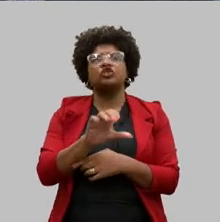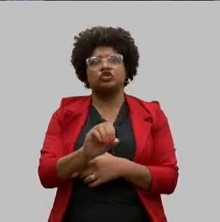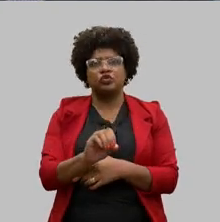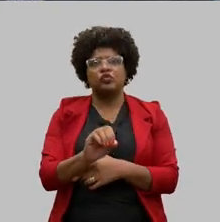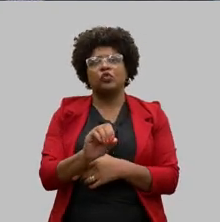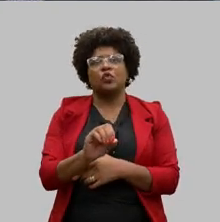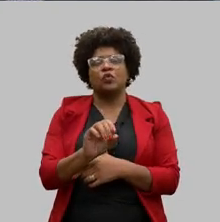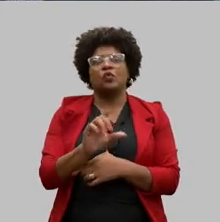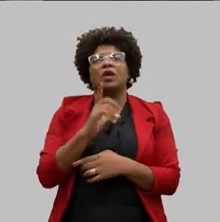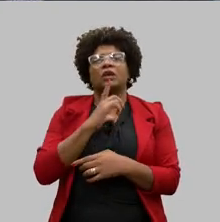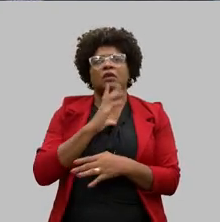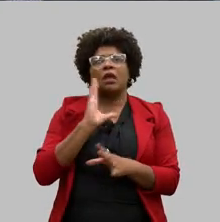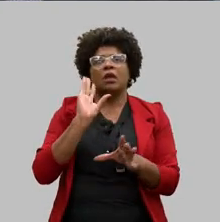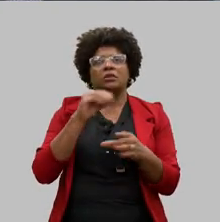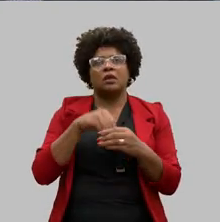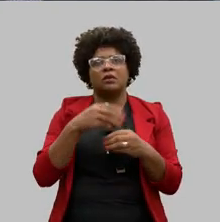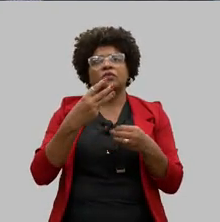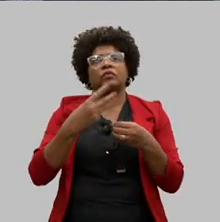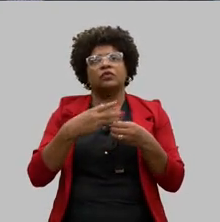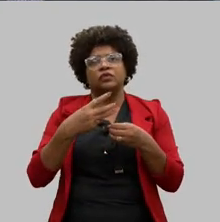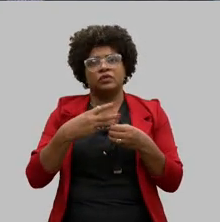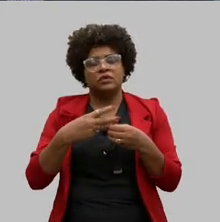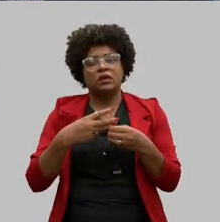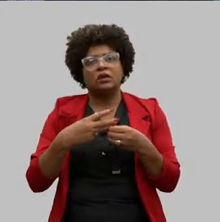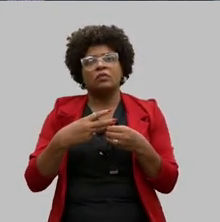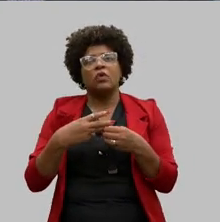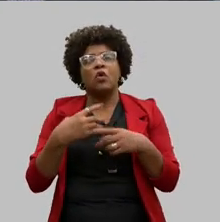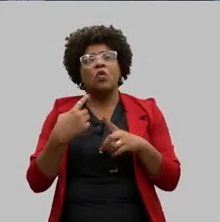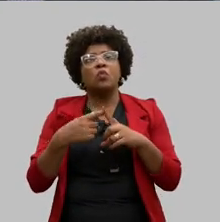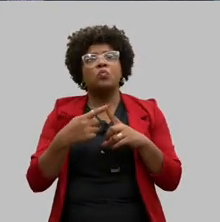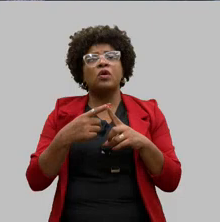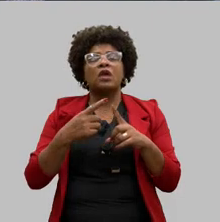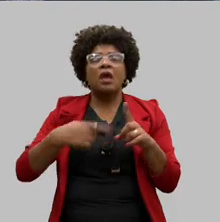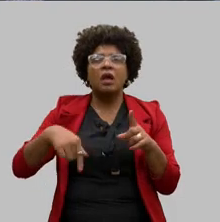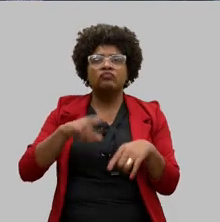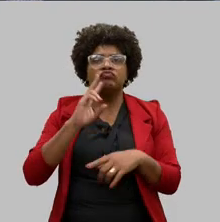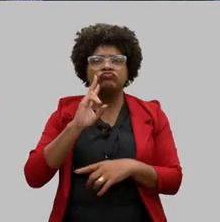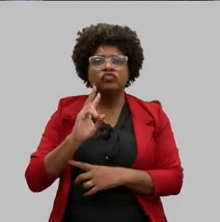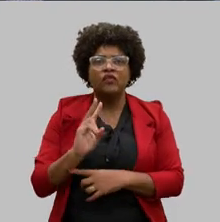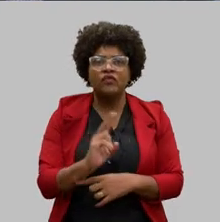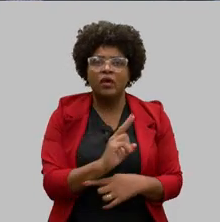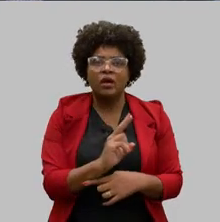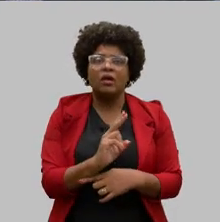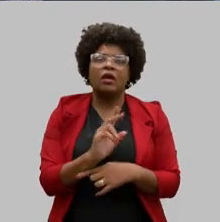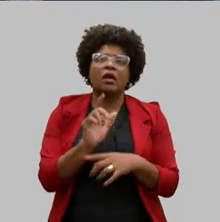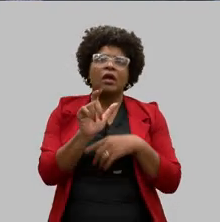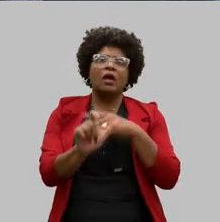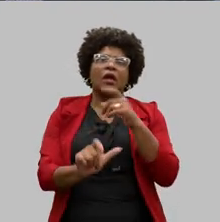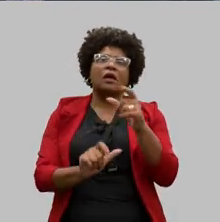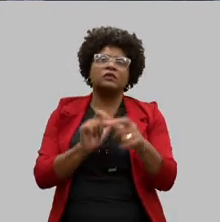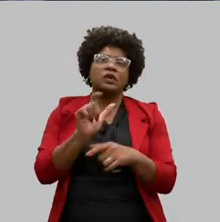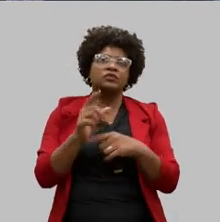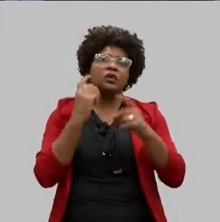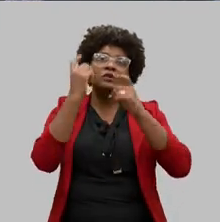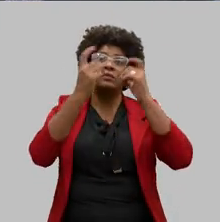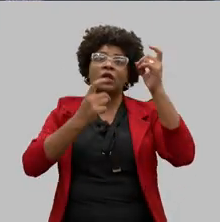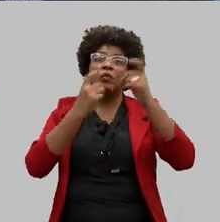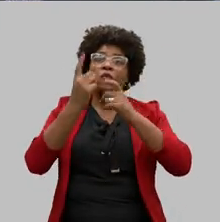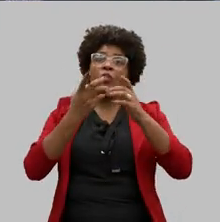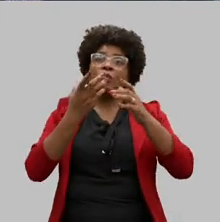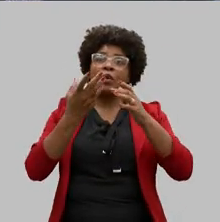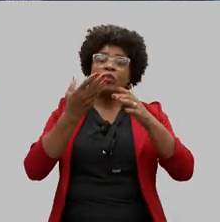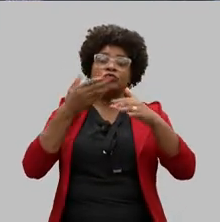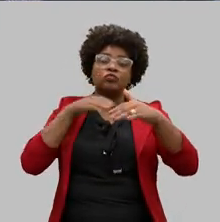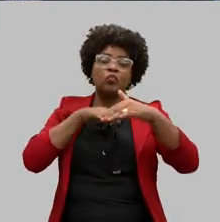fiscalizações o que a gente vê de construções que aí onde o pessoal preocupa como vai entrar o carro dentro da garagem mas